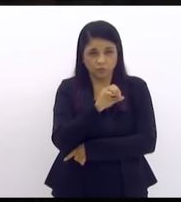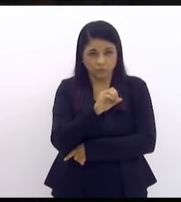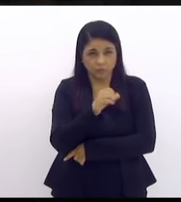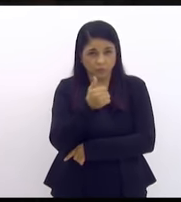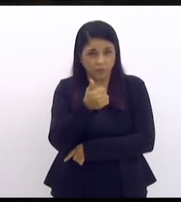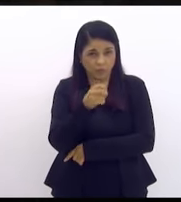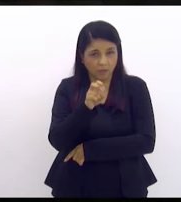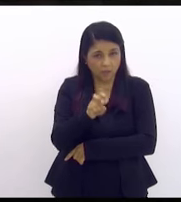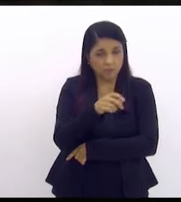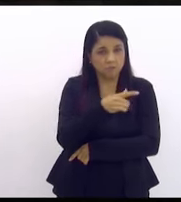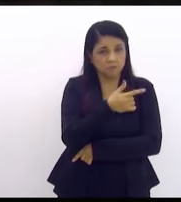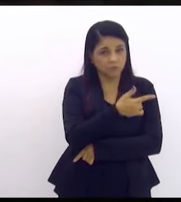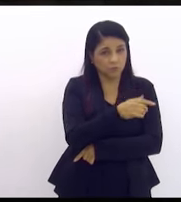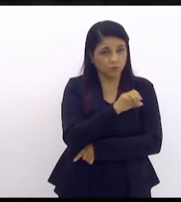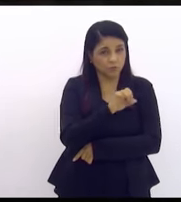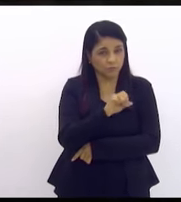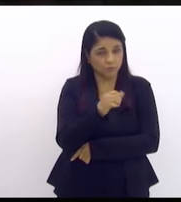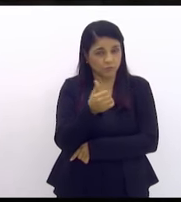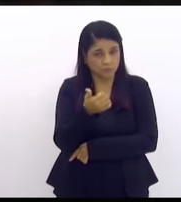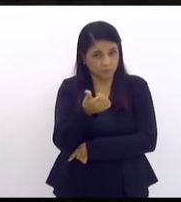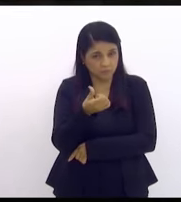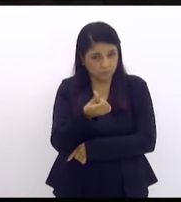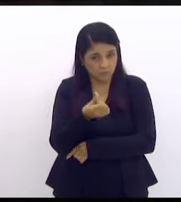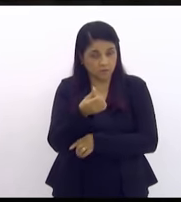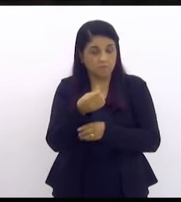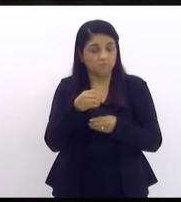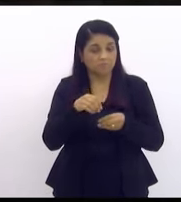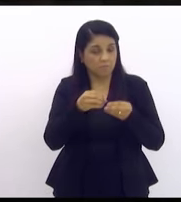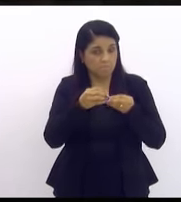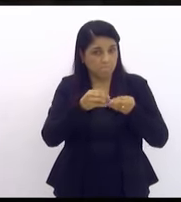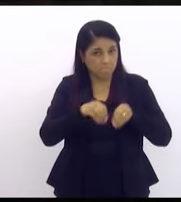2015, 2016, e tínhamos que